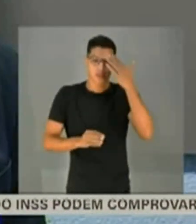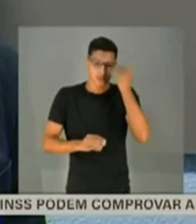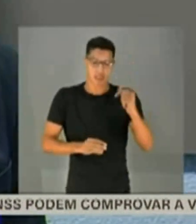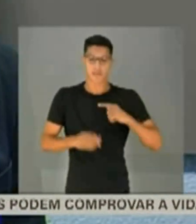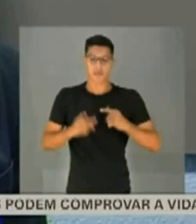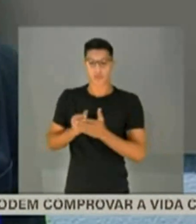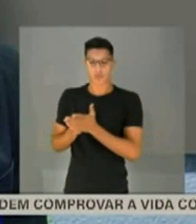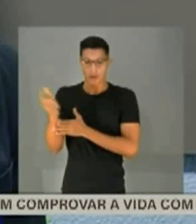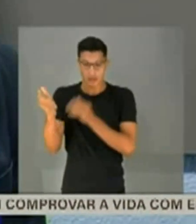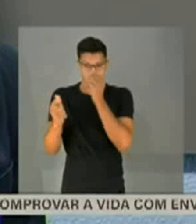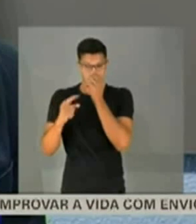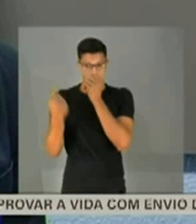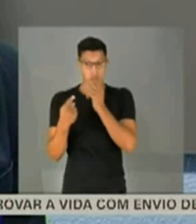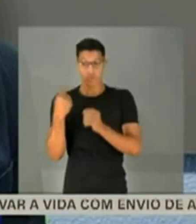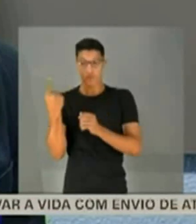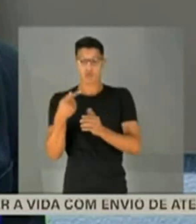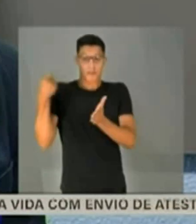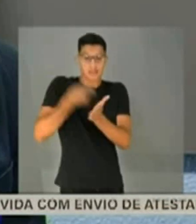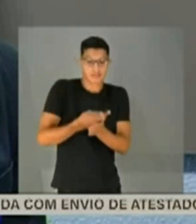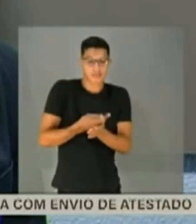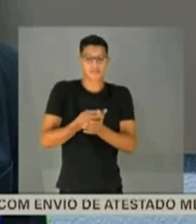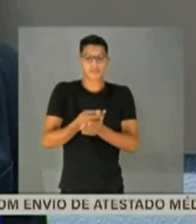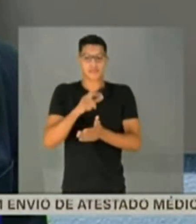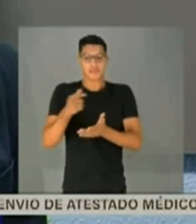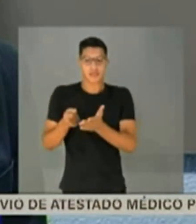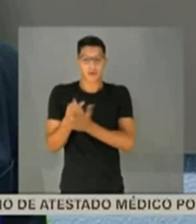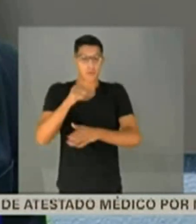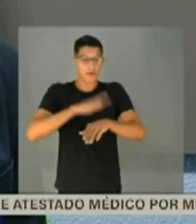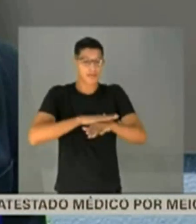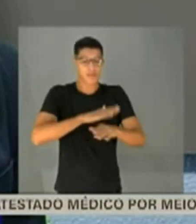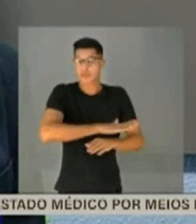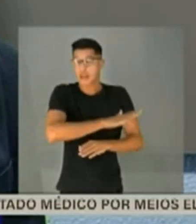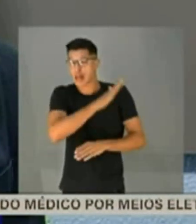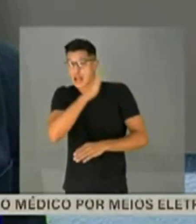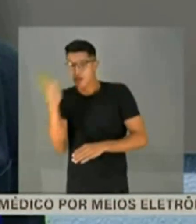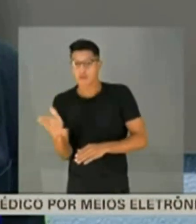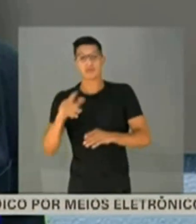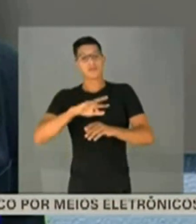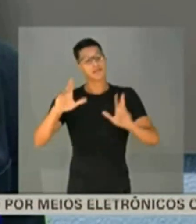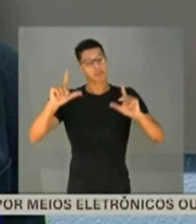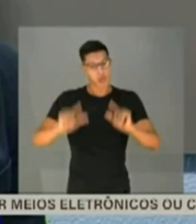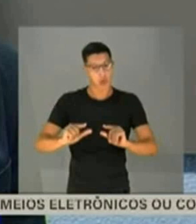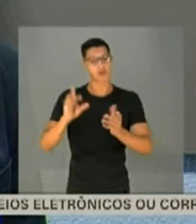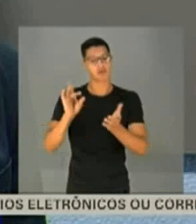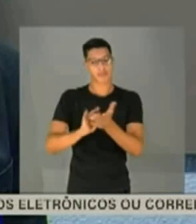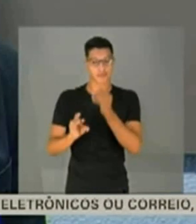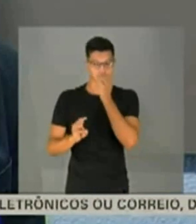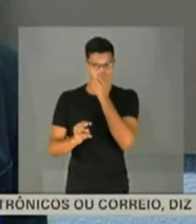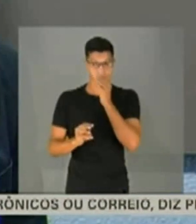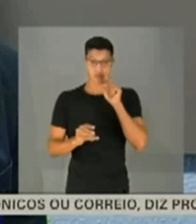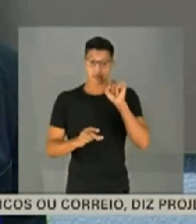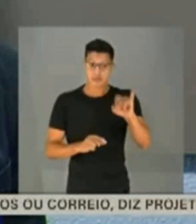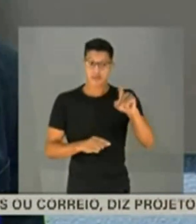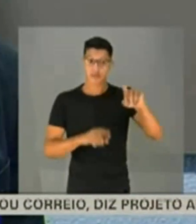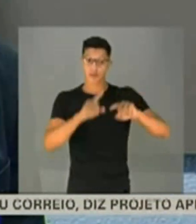comprador com potencial de pagamento, instantâneo, para que ele compre o tempo todo lá, quantidades menores, obviamente. Se o